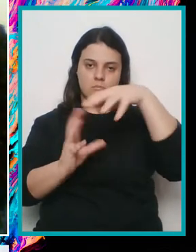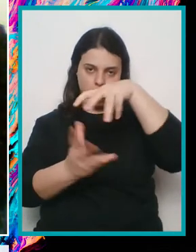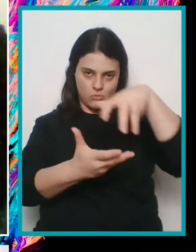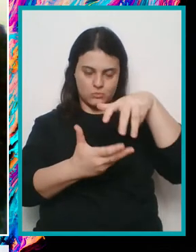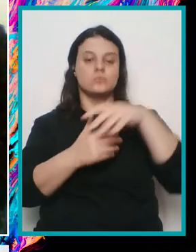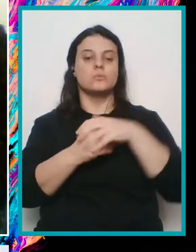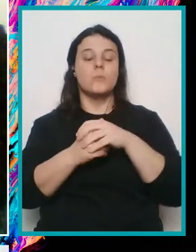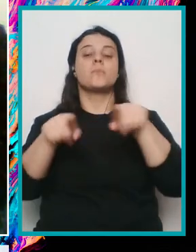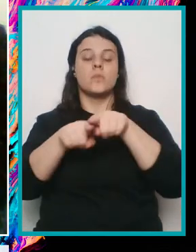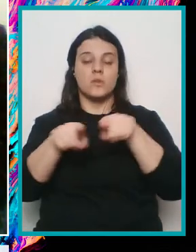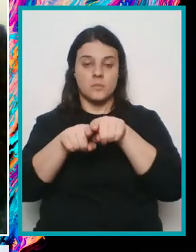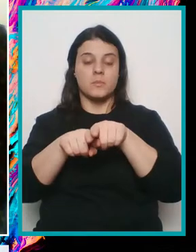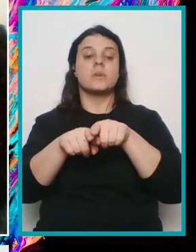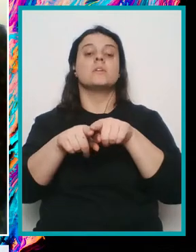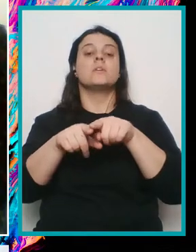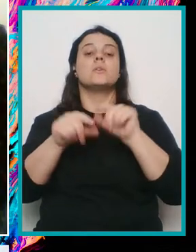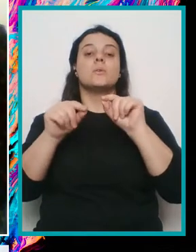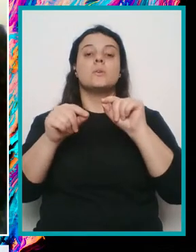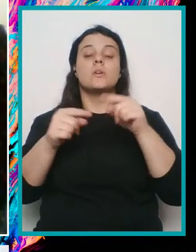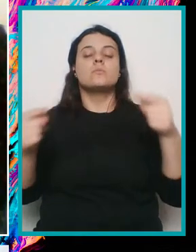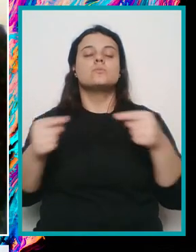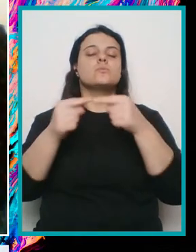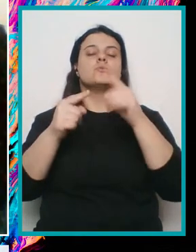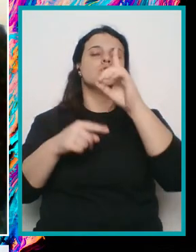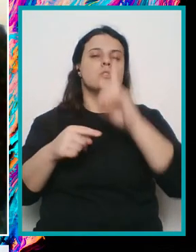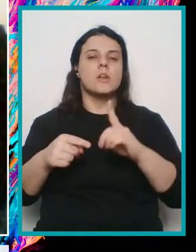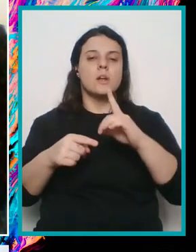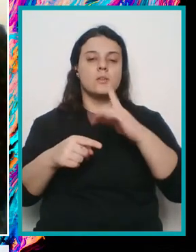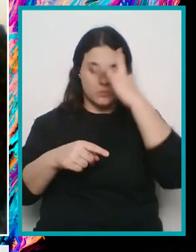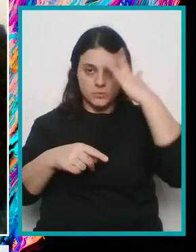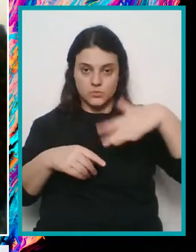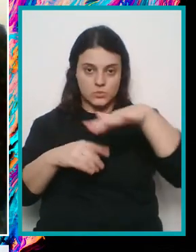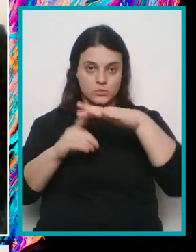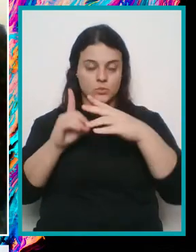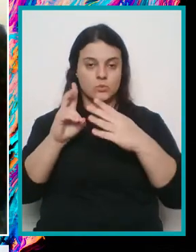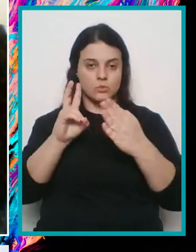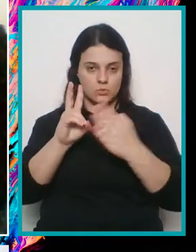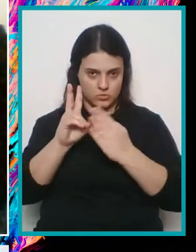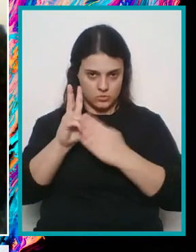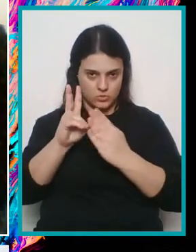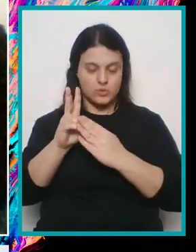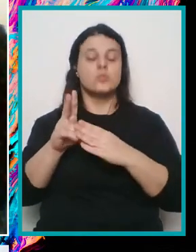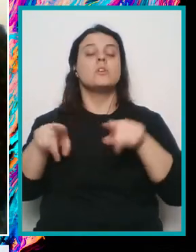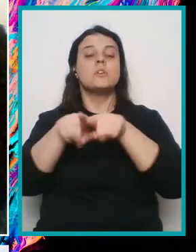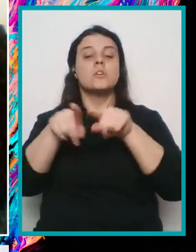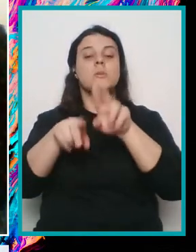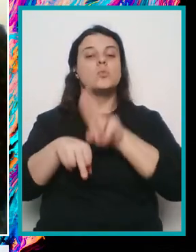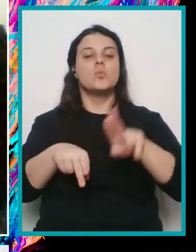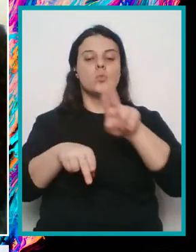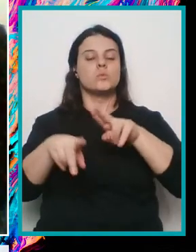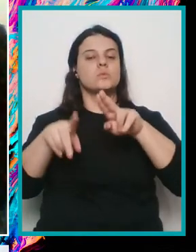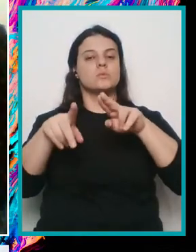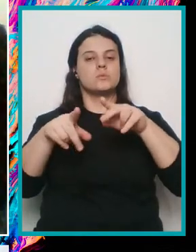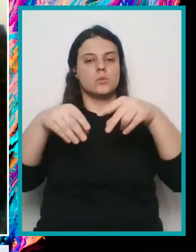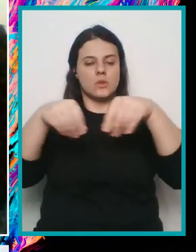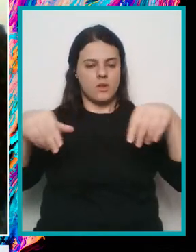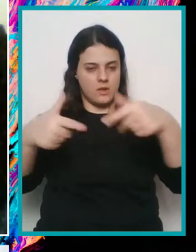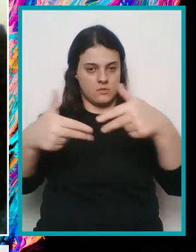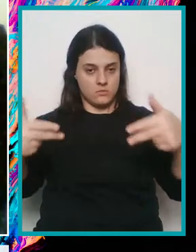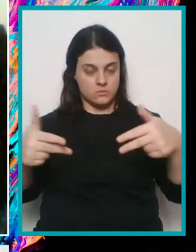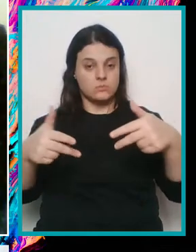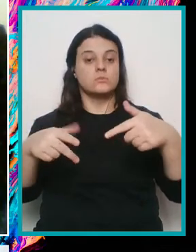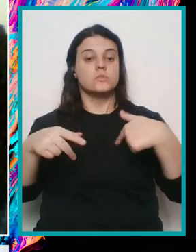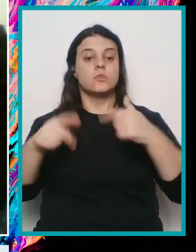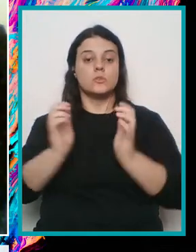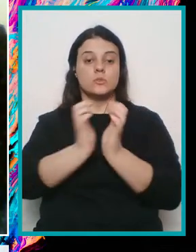Socioambiental, no que toca aos direitos das populações indígenas e de uso da terra. Também estava presente na última COP, em Madrid, como parte